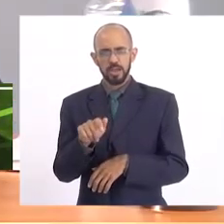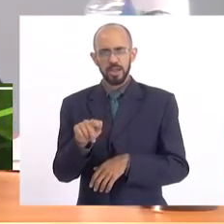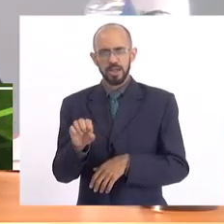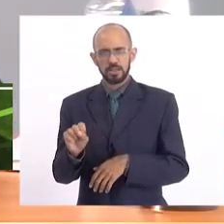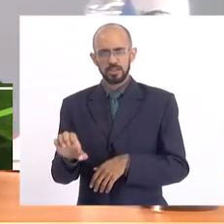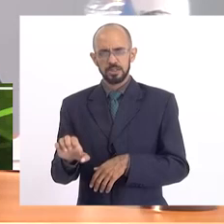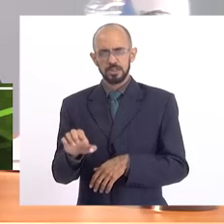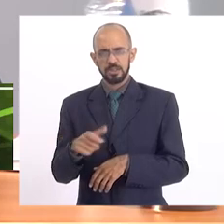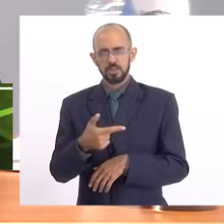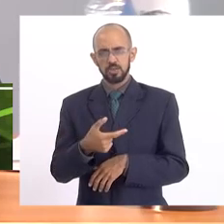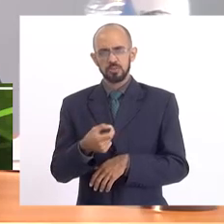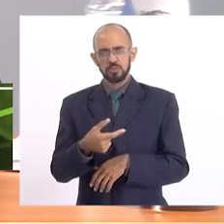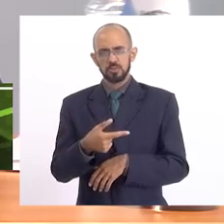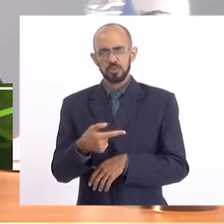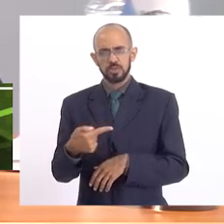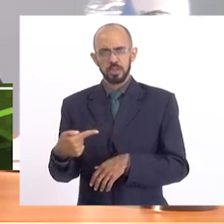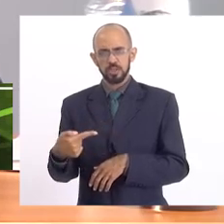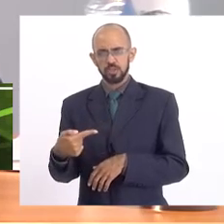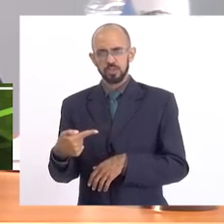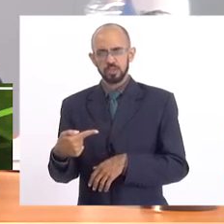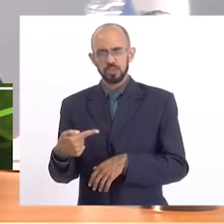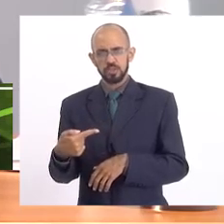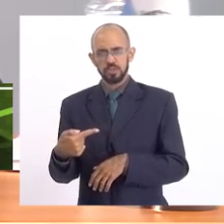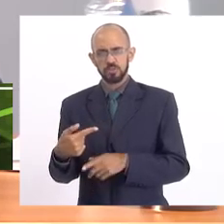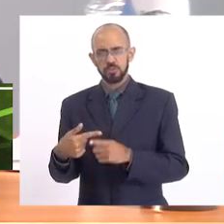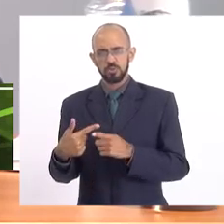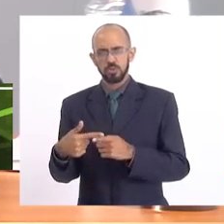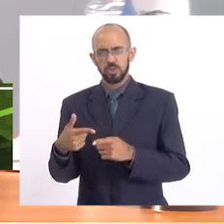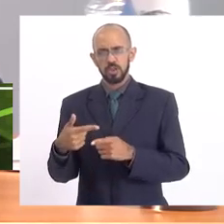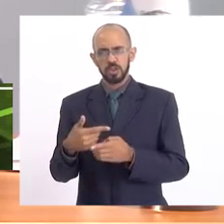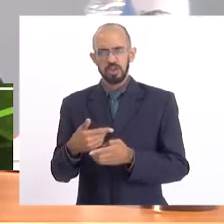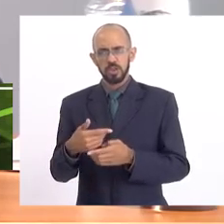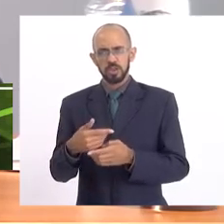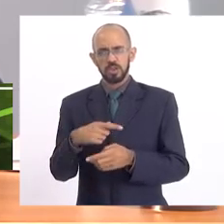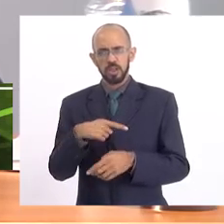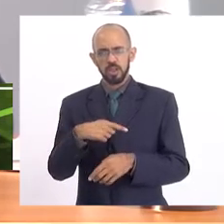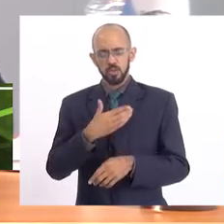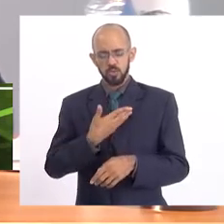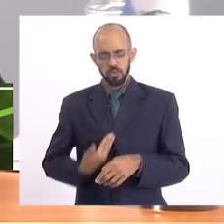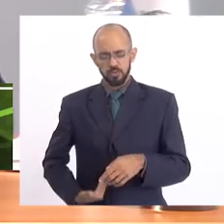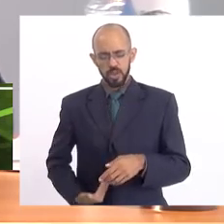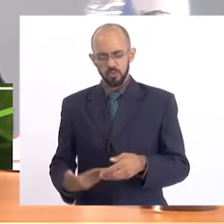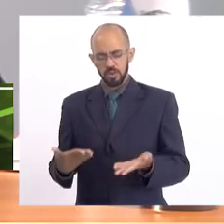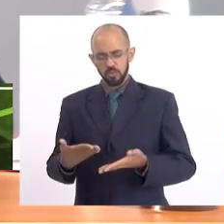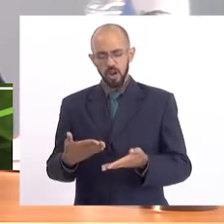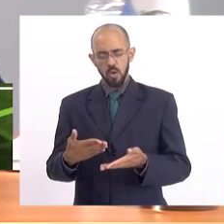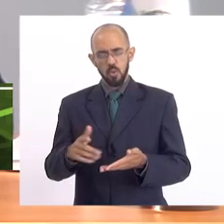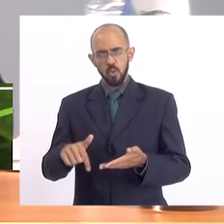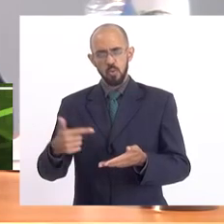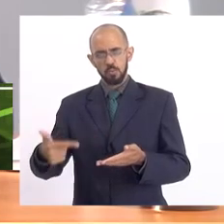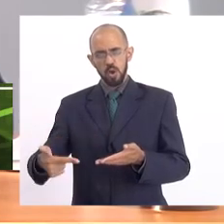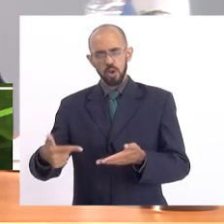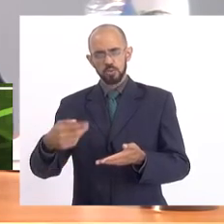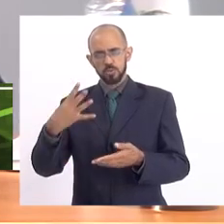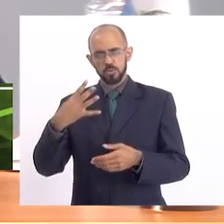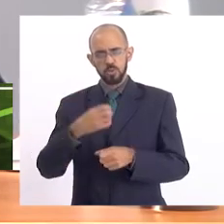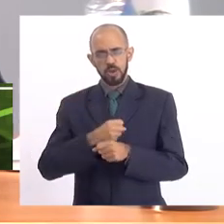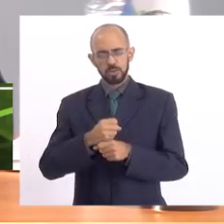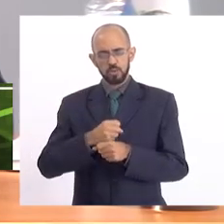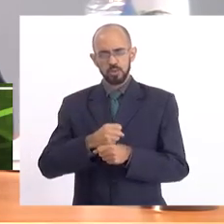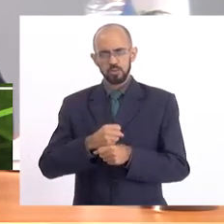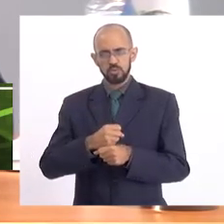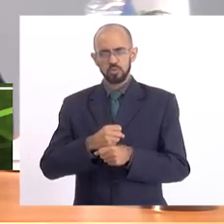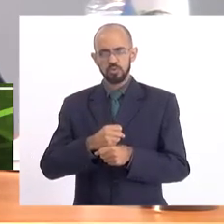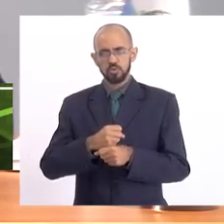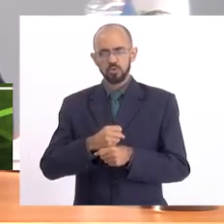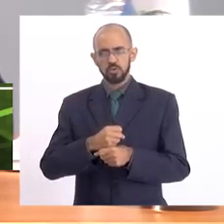2027? Porque está passando aqui o governo atual, teremos um próximo governo 4 anos, então